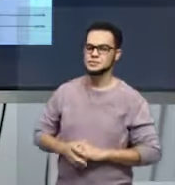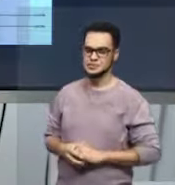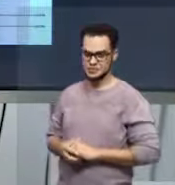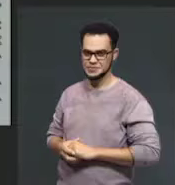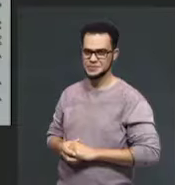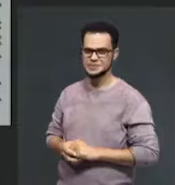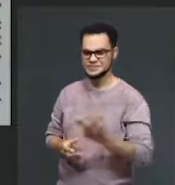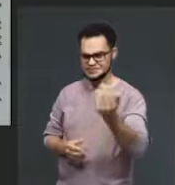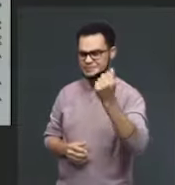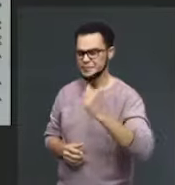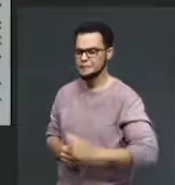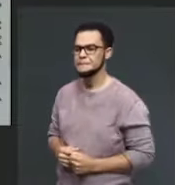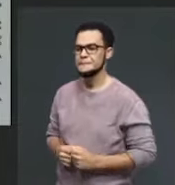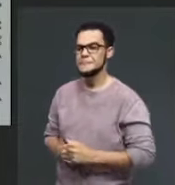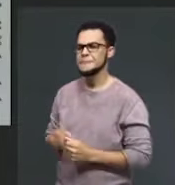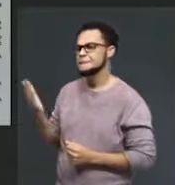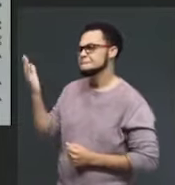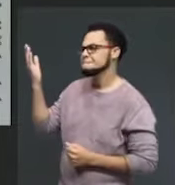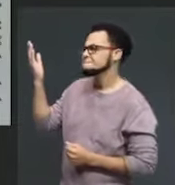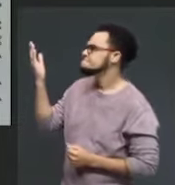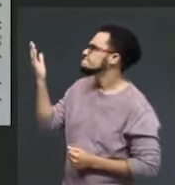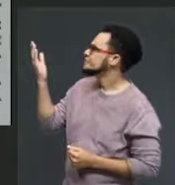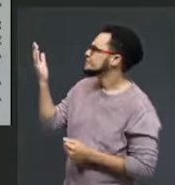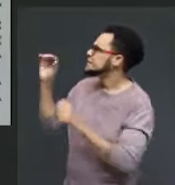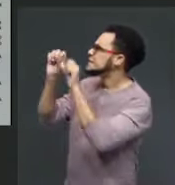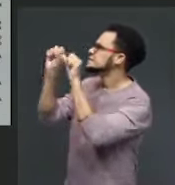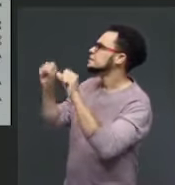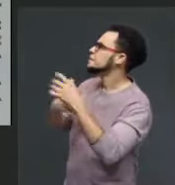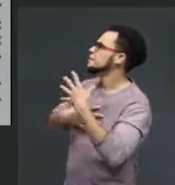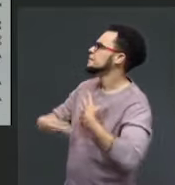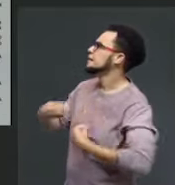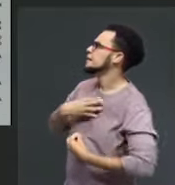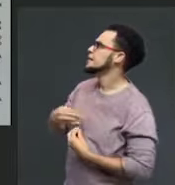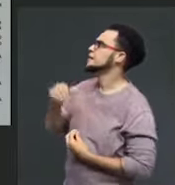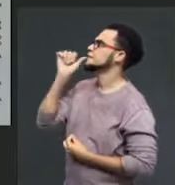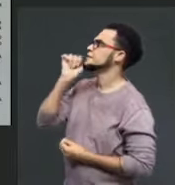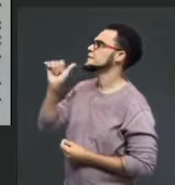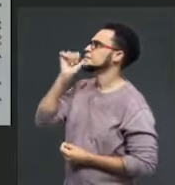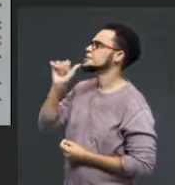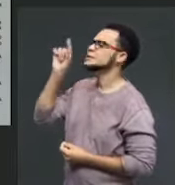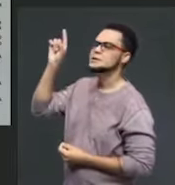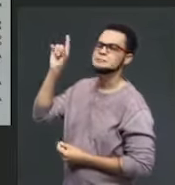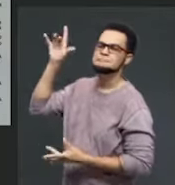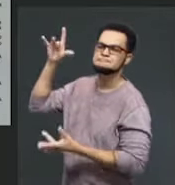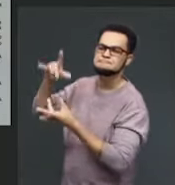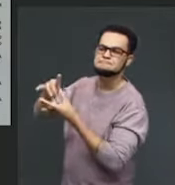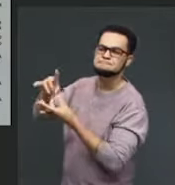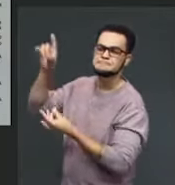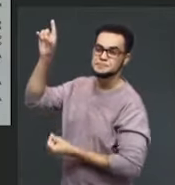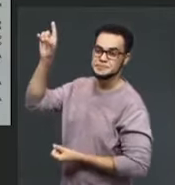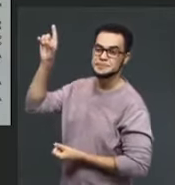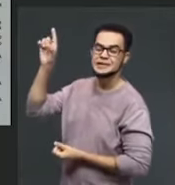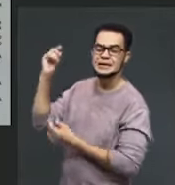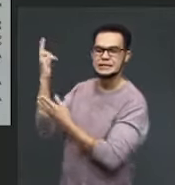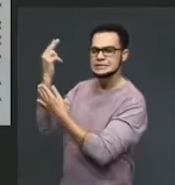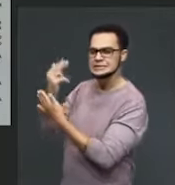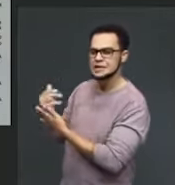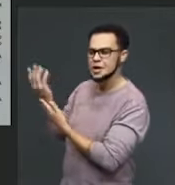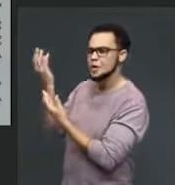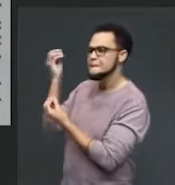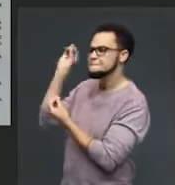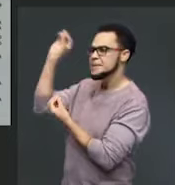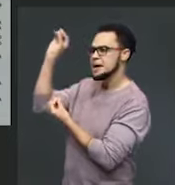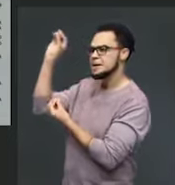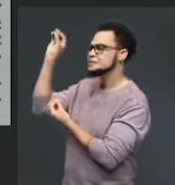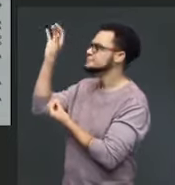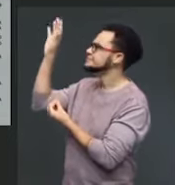Então vamos lá. Sistema reprodutor feminino integrado. Nesse desenho, eu coloquei o sistema